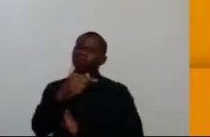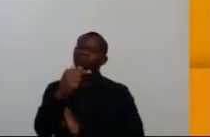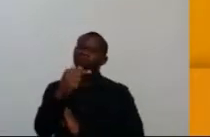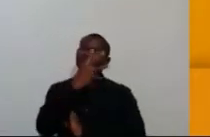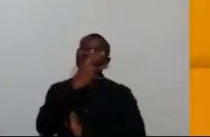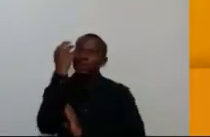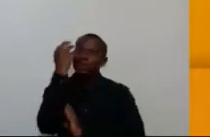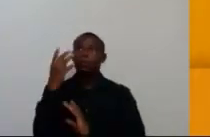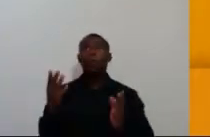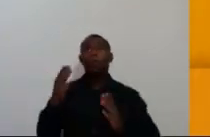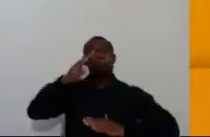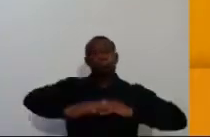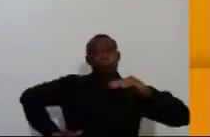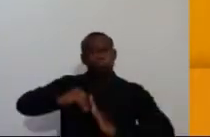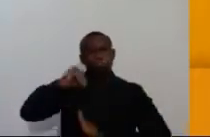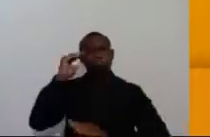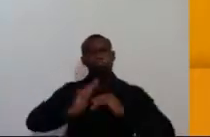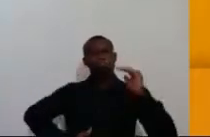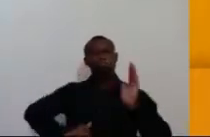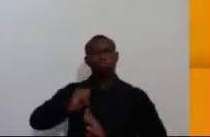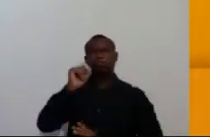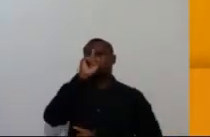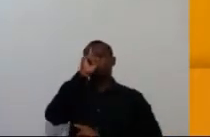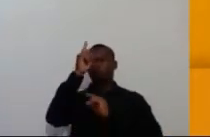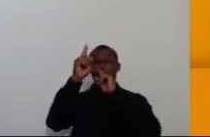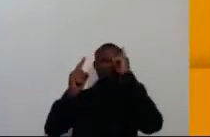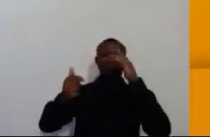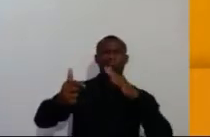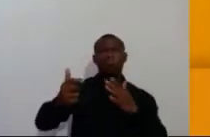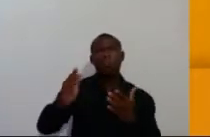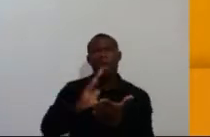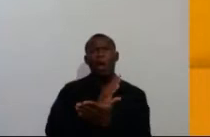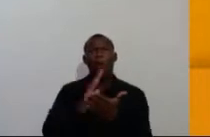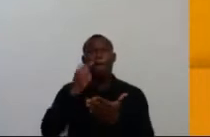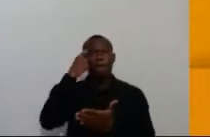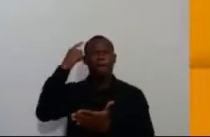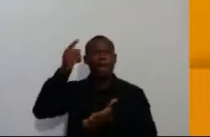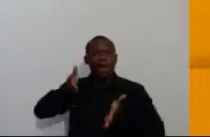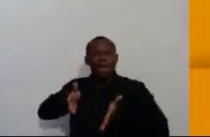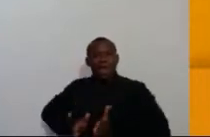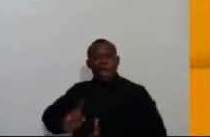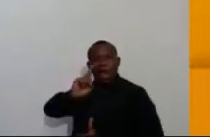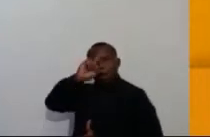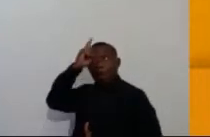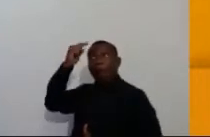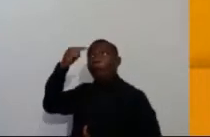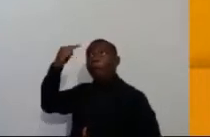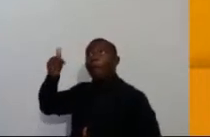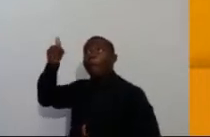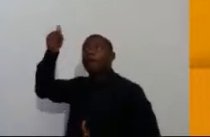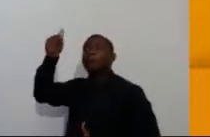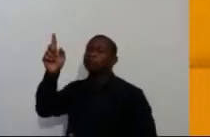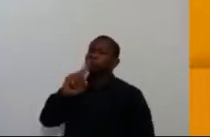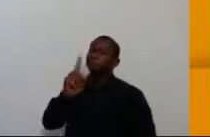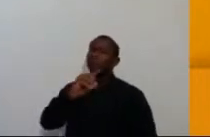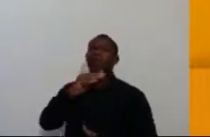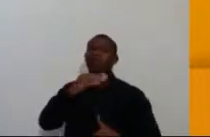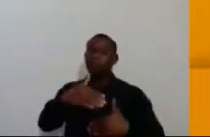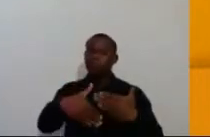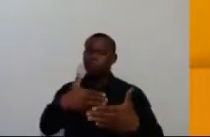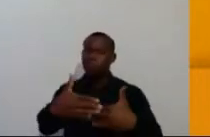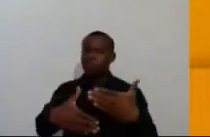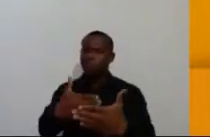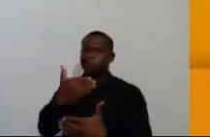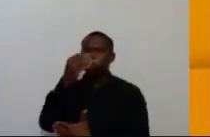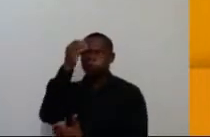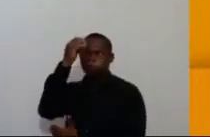gente, é feita a criatividade. A gente acha que a gente nasce criativo. Não, a criatividade é uma habilidade que a gente desenvolve durante a vida, só estudar ela,